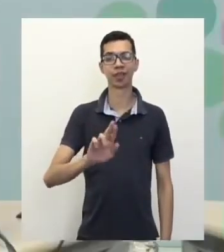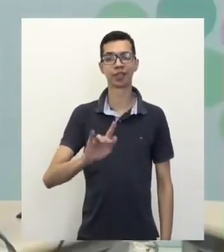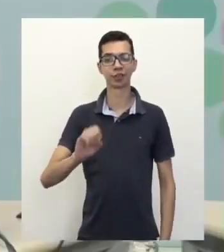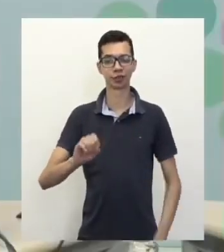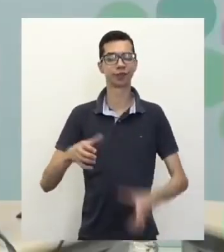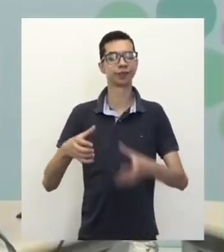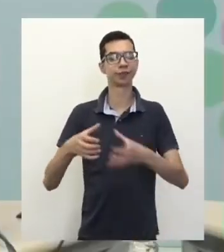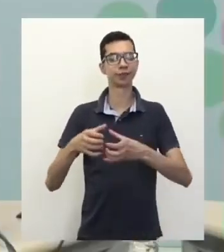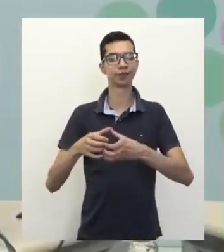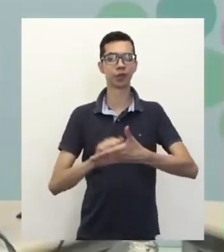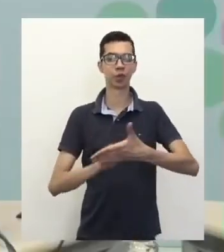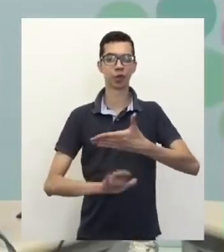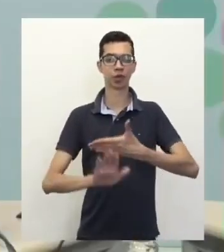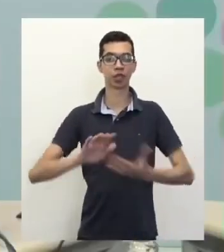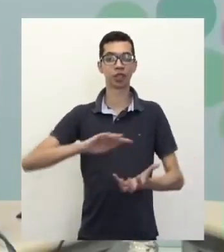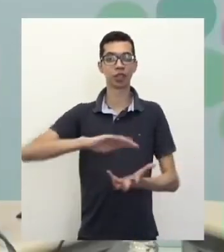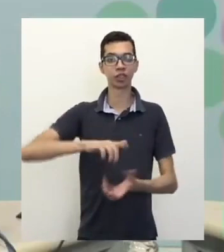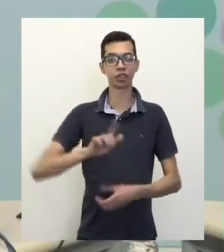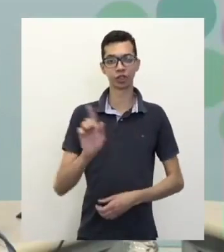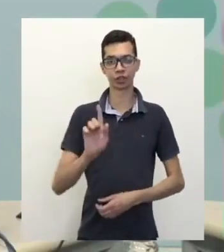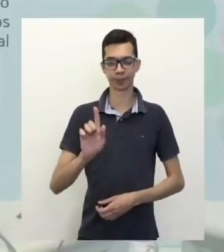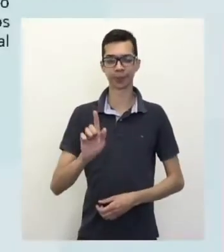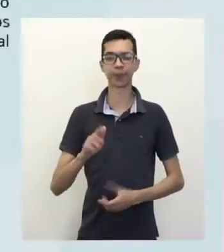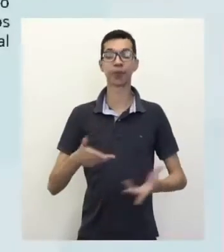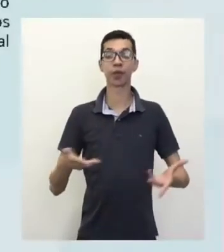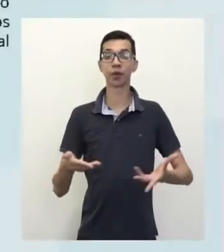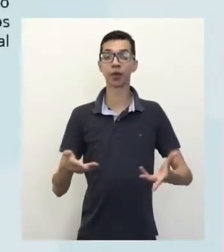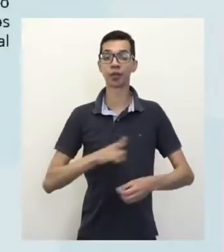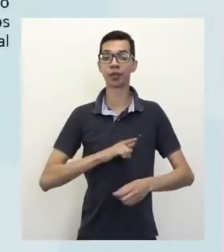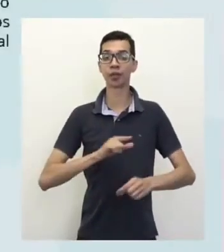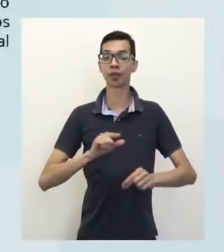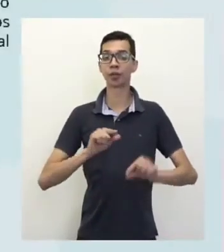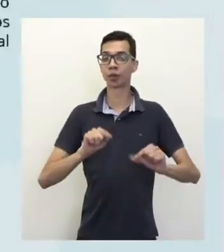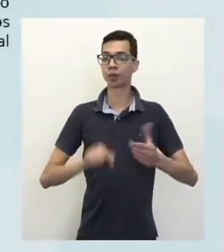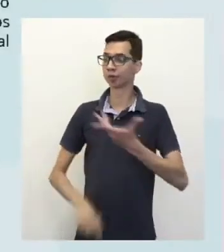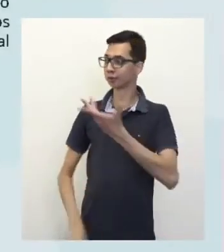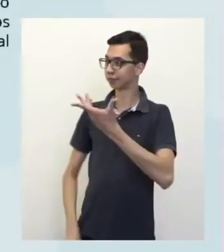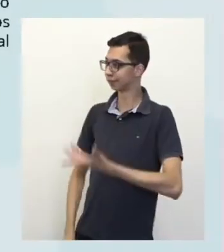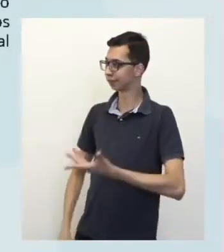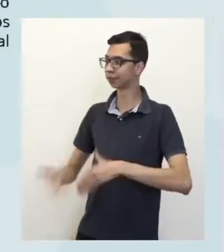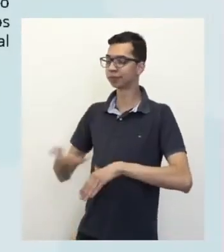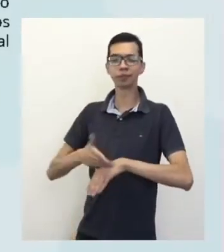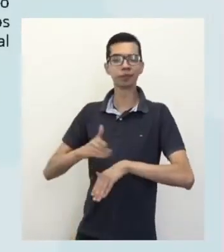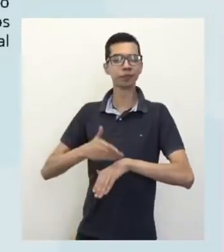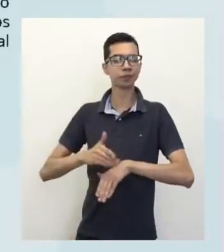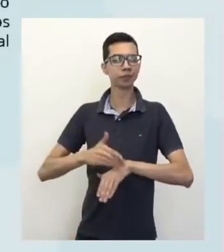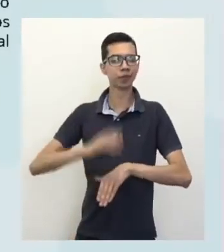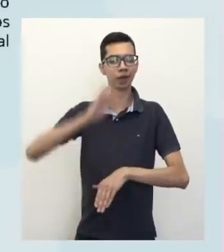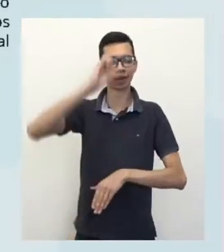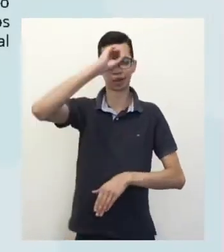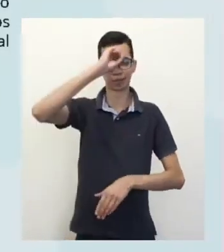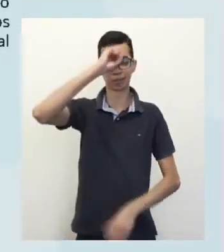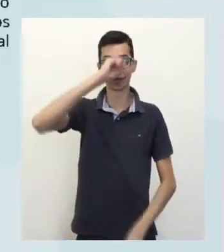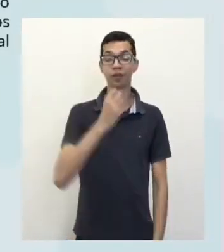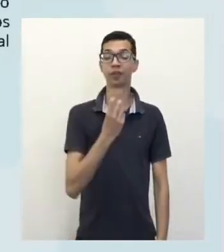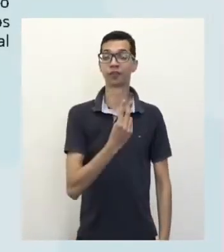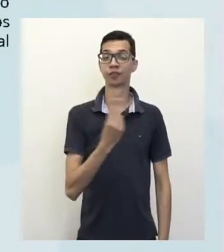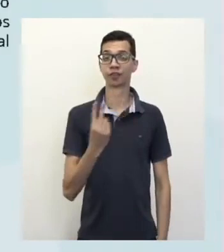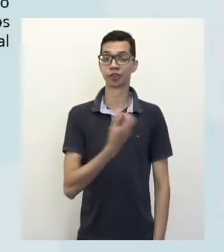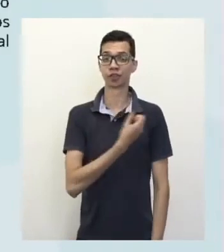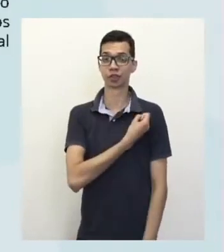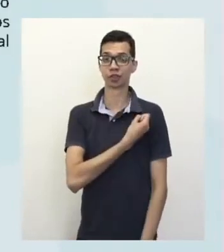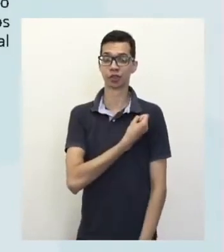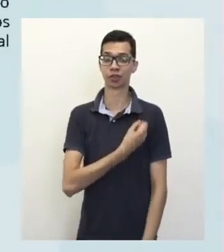na sequência, vai aparecer aí para vocês a habilidade que nós vamos trabalhar hoje, que é a habilidade 22, né? A